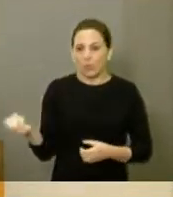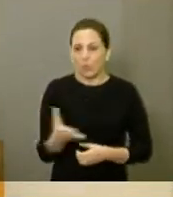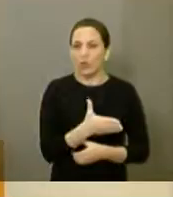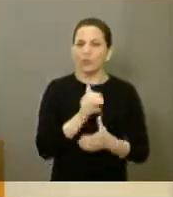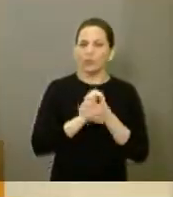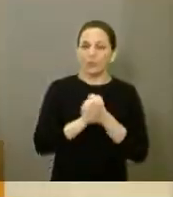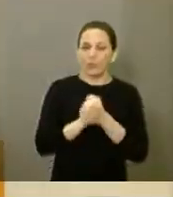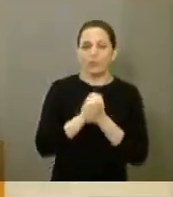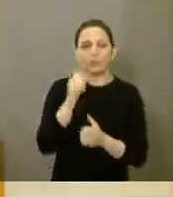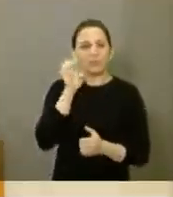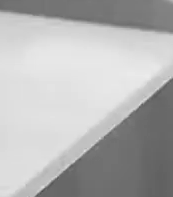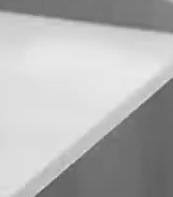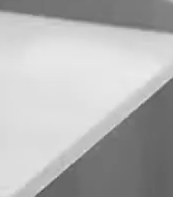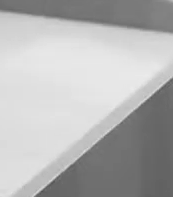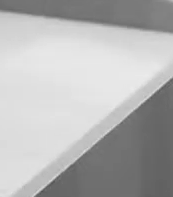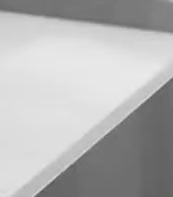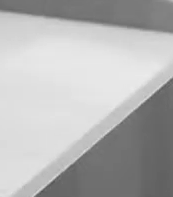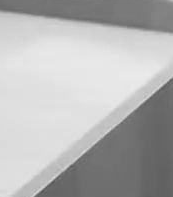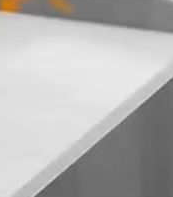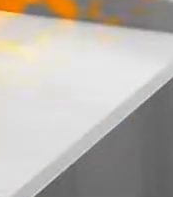a 4ª brigada